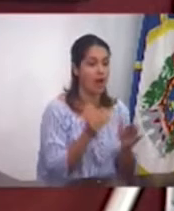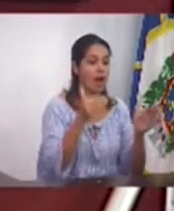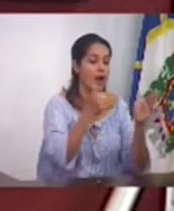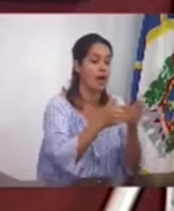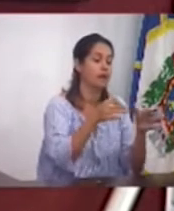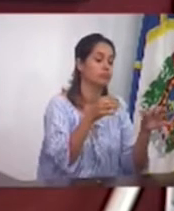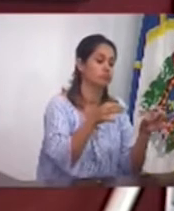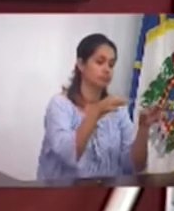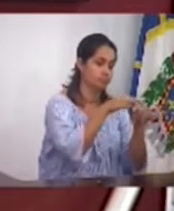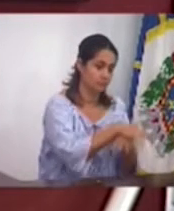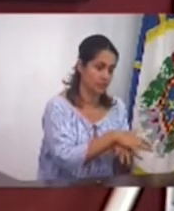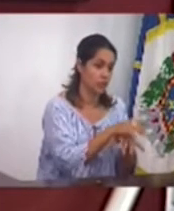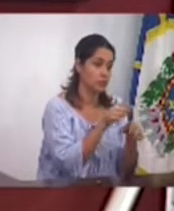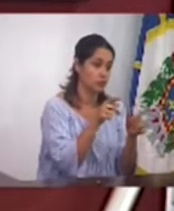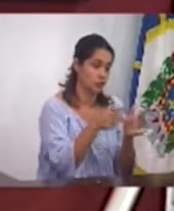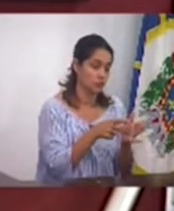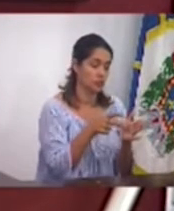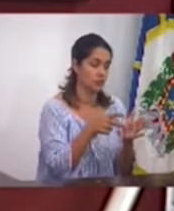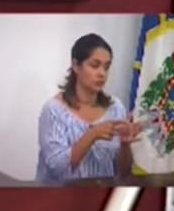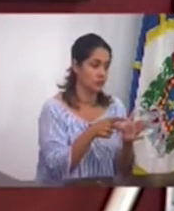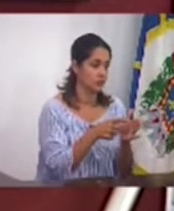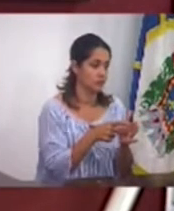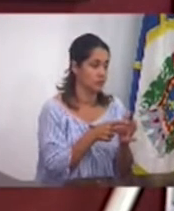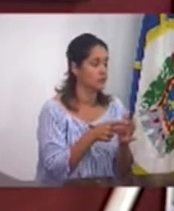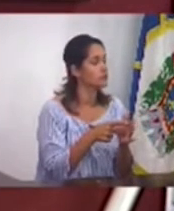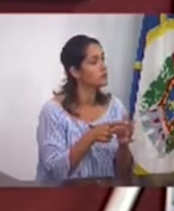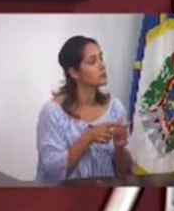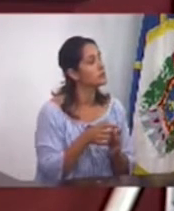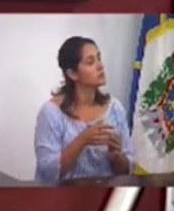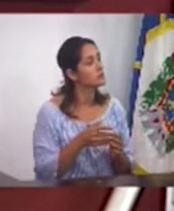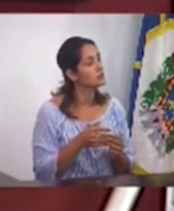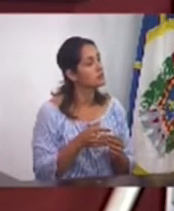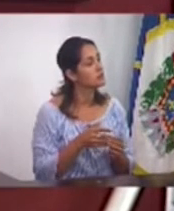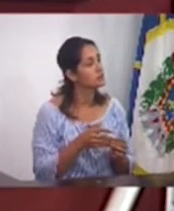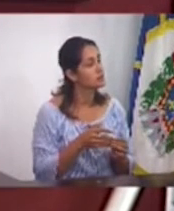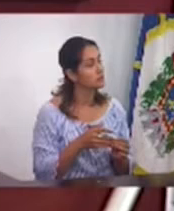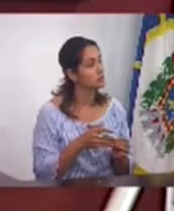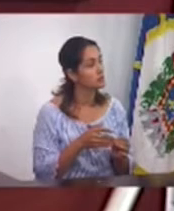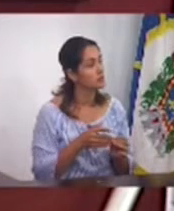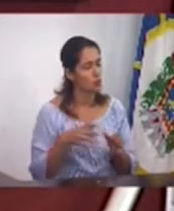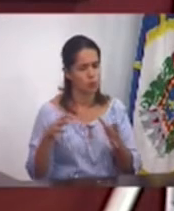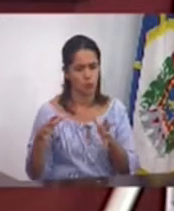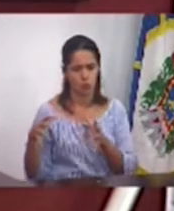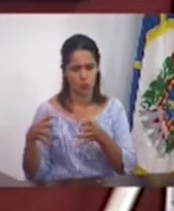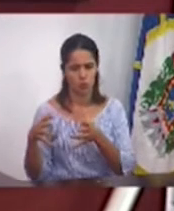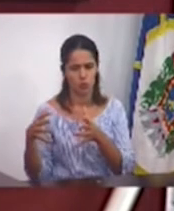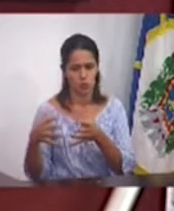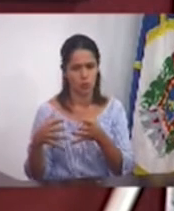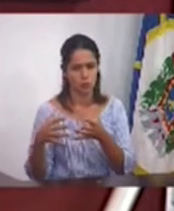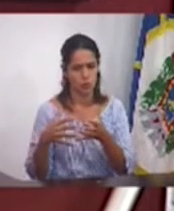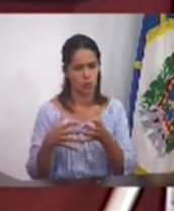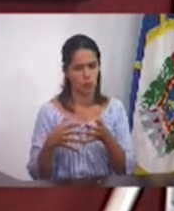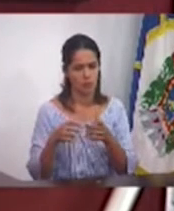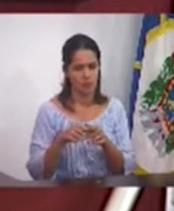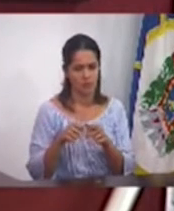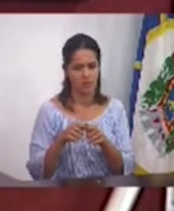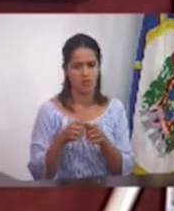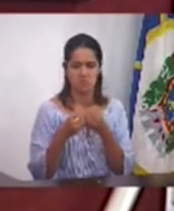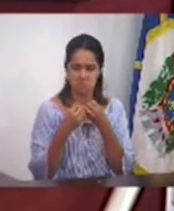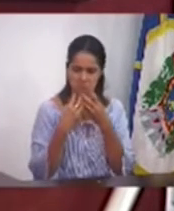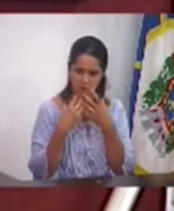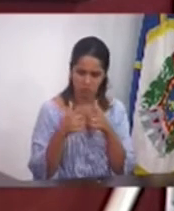é chuvoso possa pegar um trabalho com seus funcionários com seus maquinários além